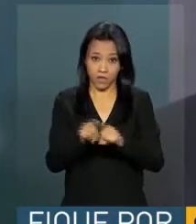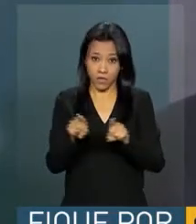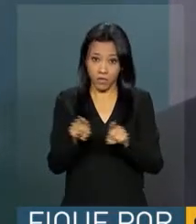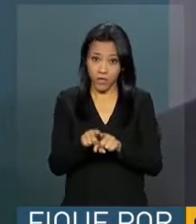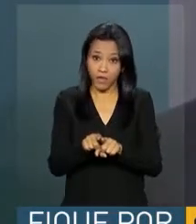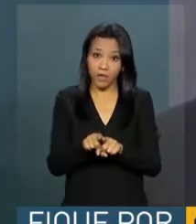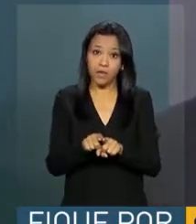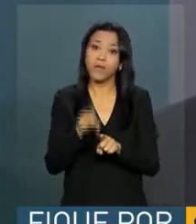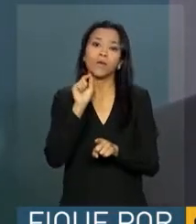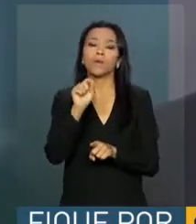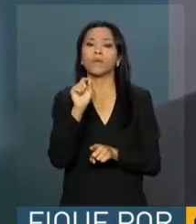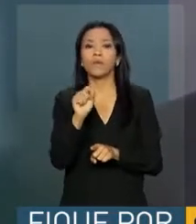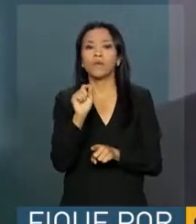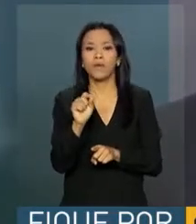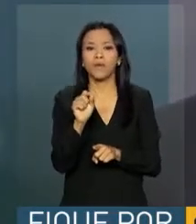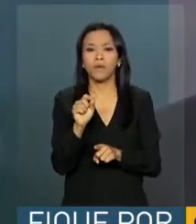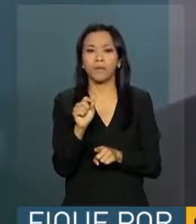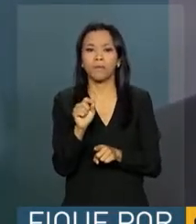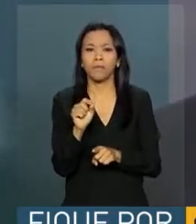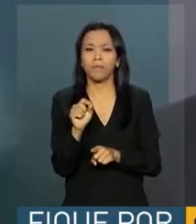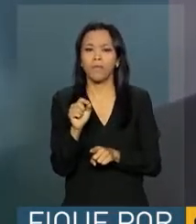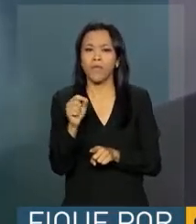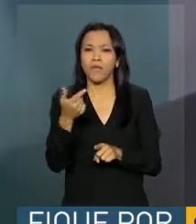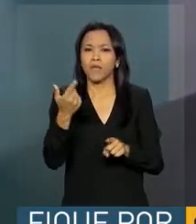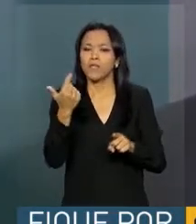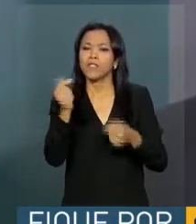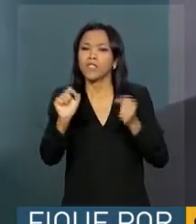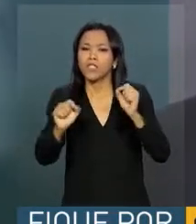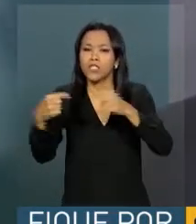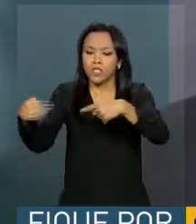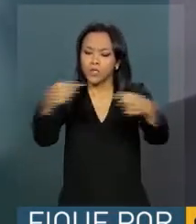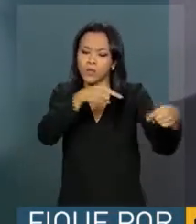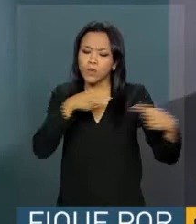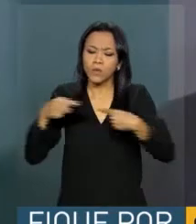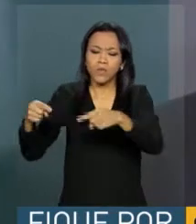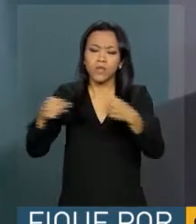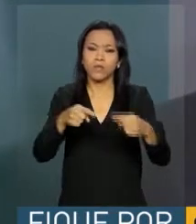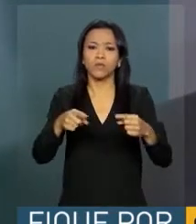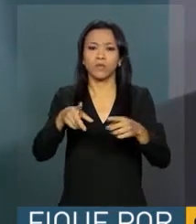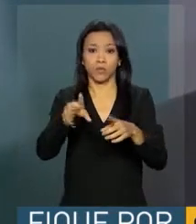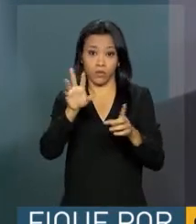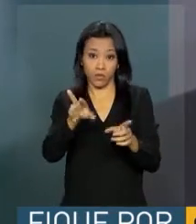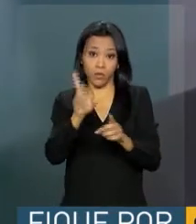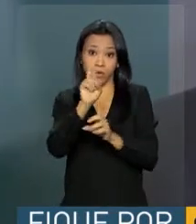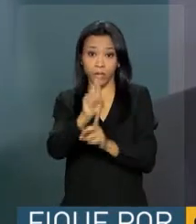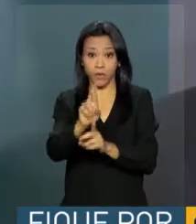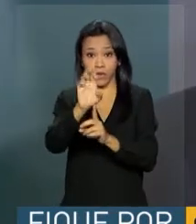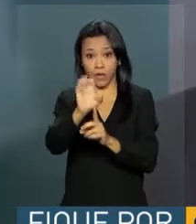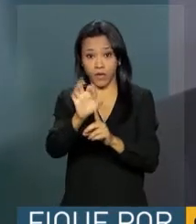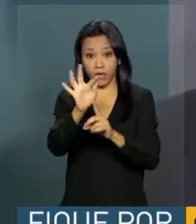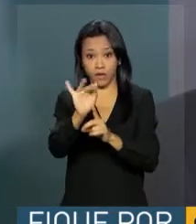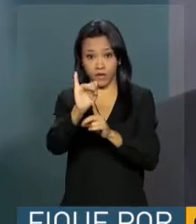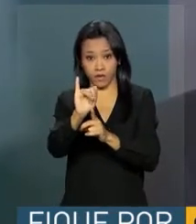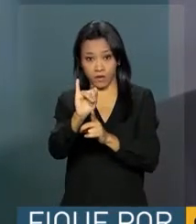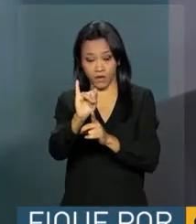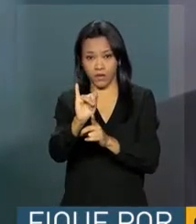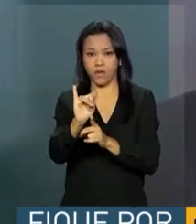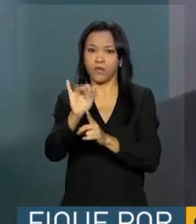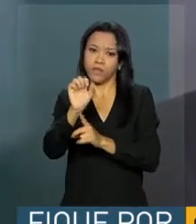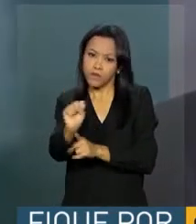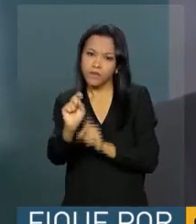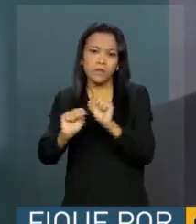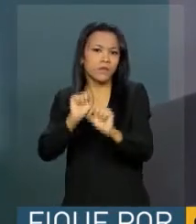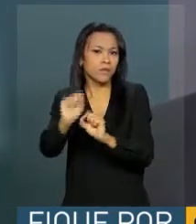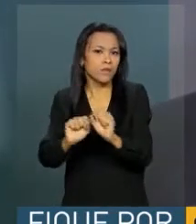de um certo efeito das discussões sobre o refis, que é o processo